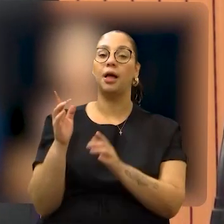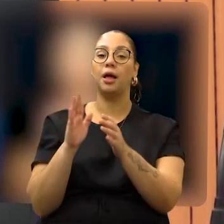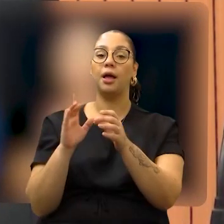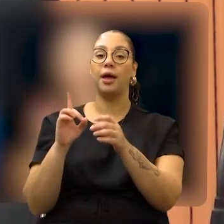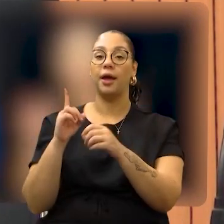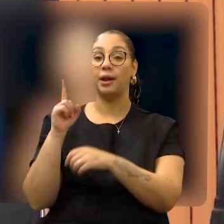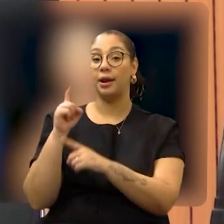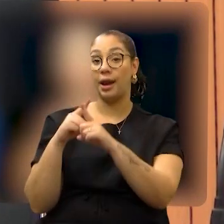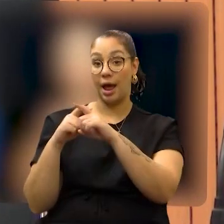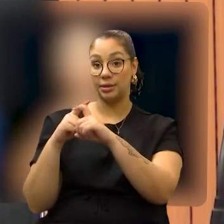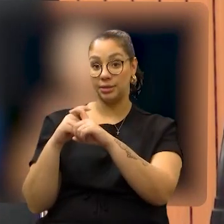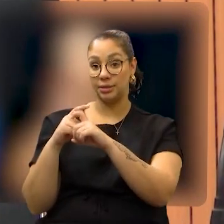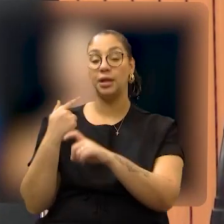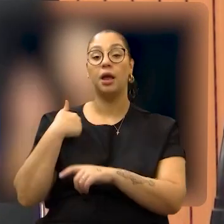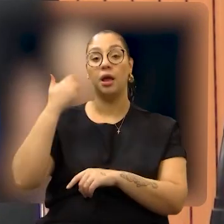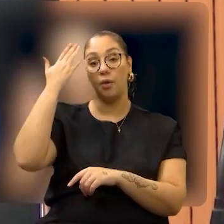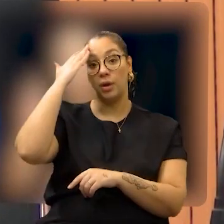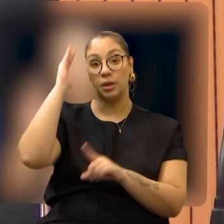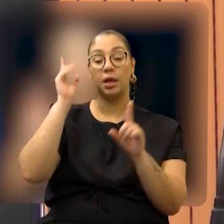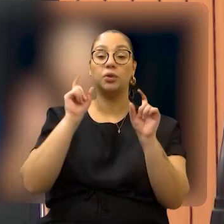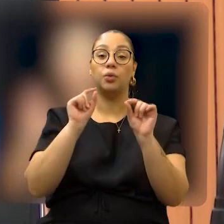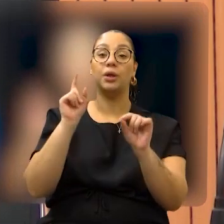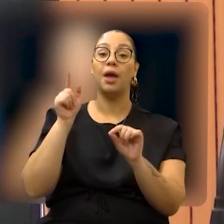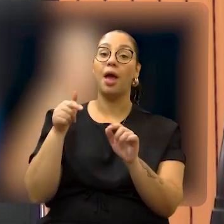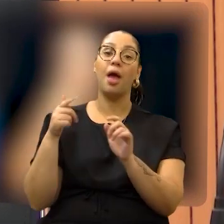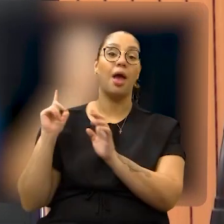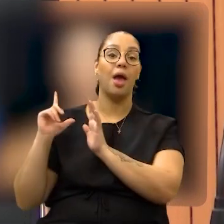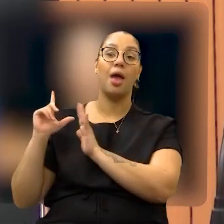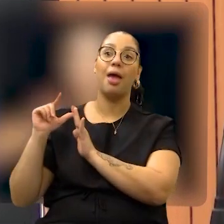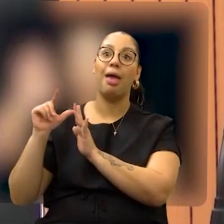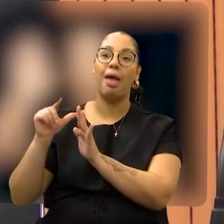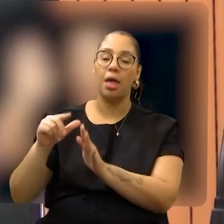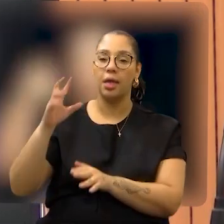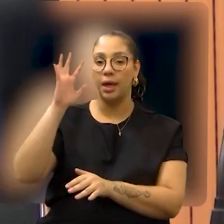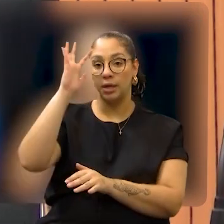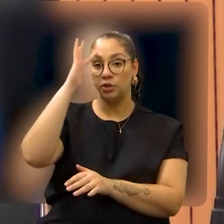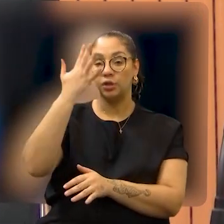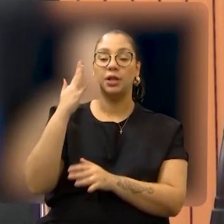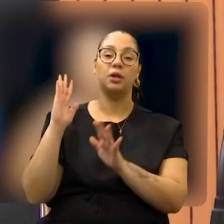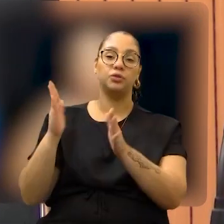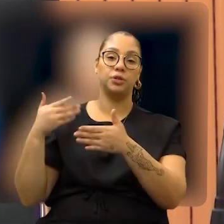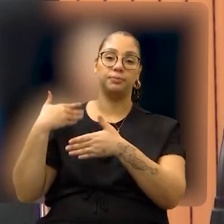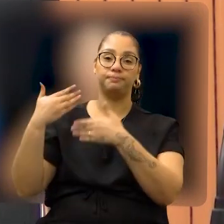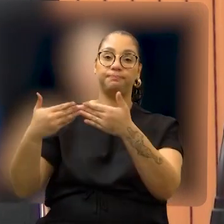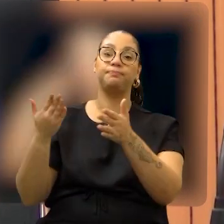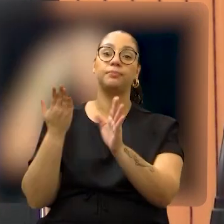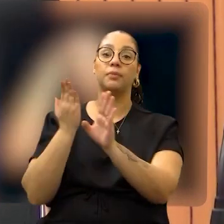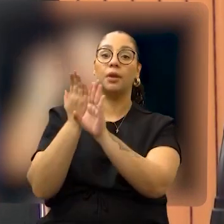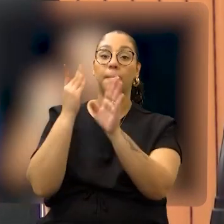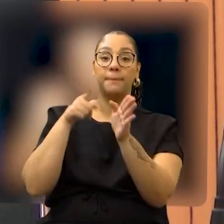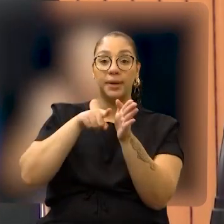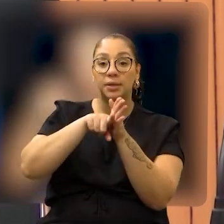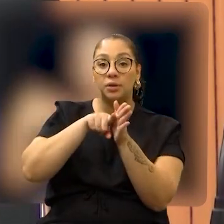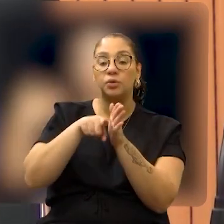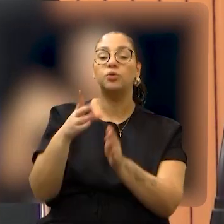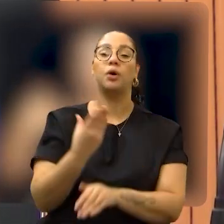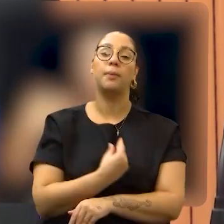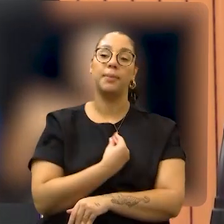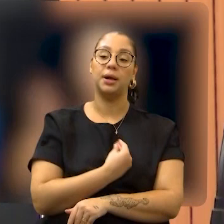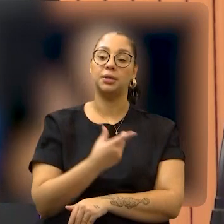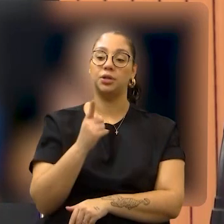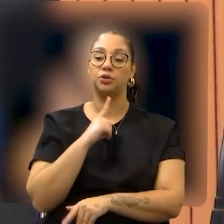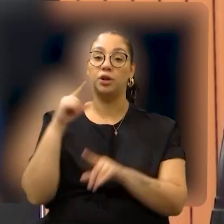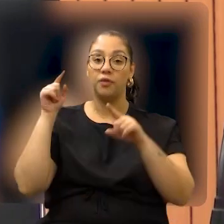extrema-direita nazista. E eu entendo que isso, na verdade, é decorrência de um processo que nós identificamos,